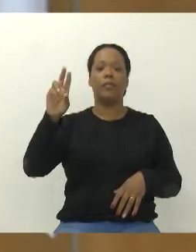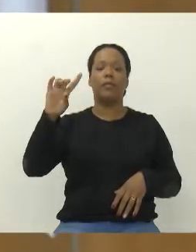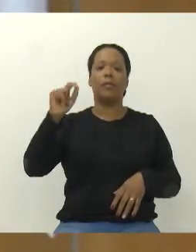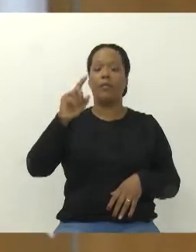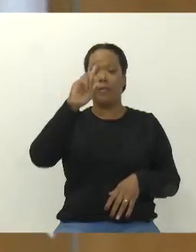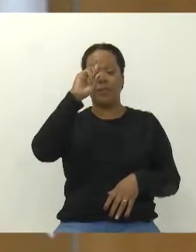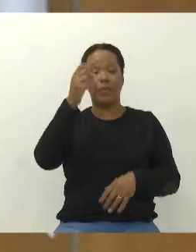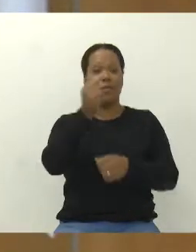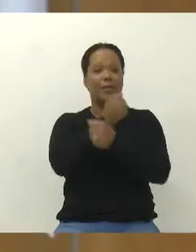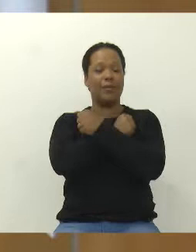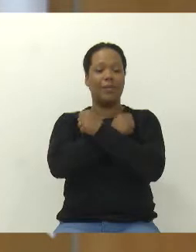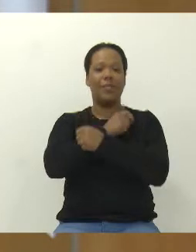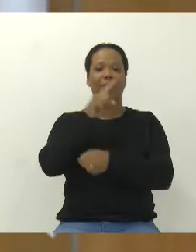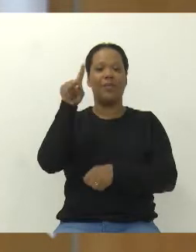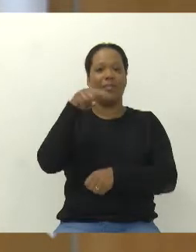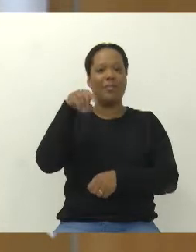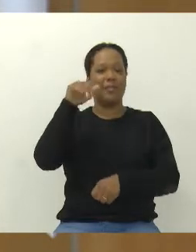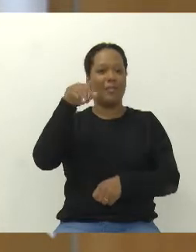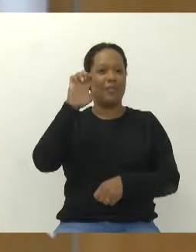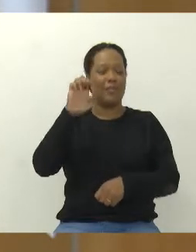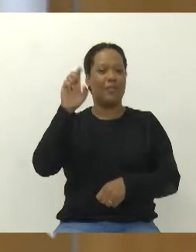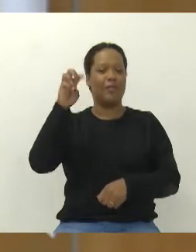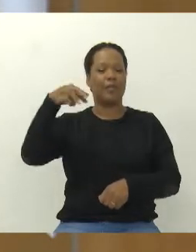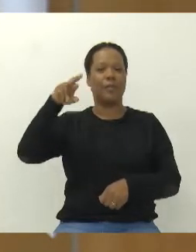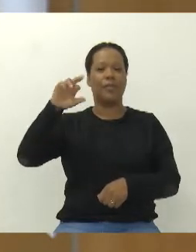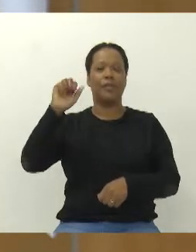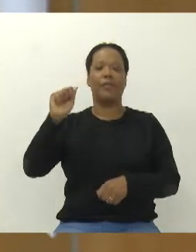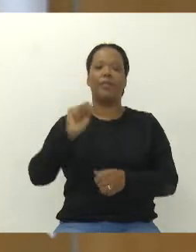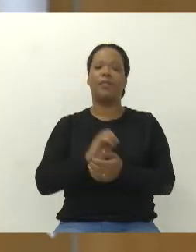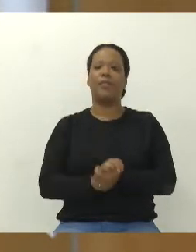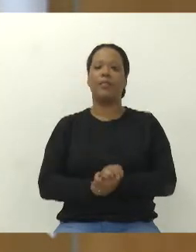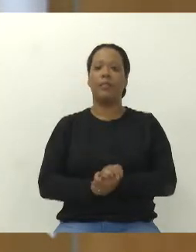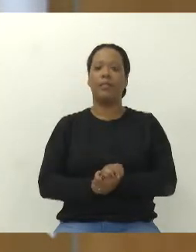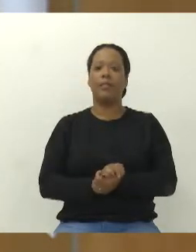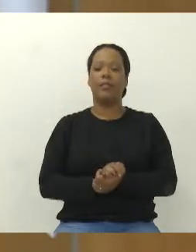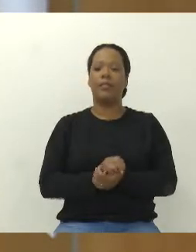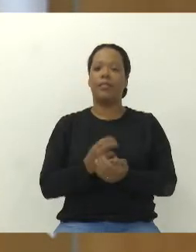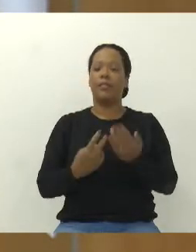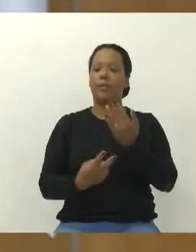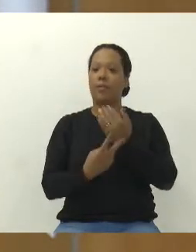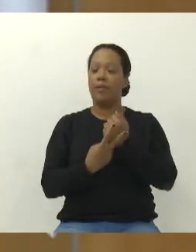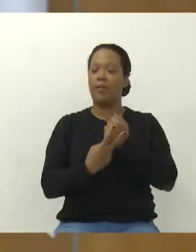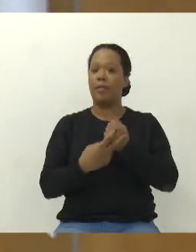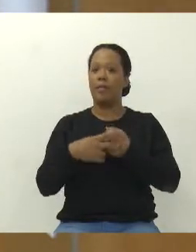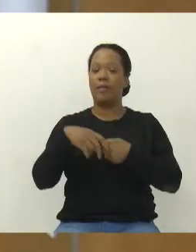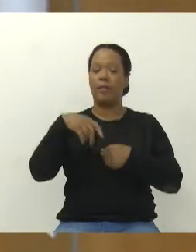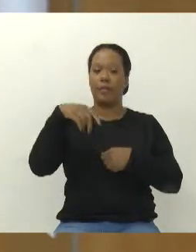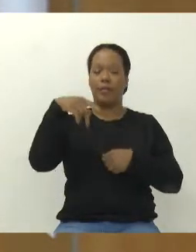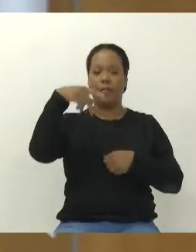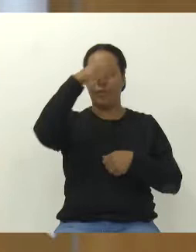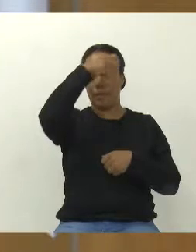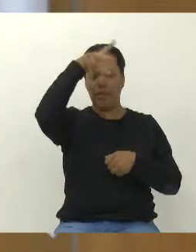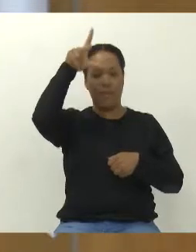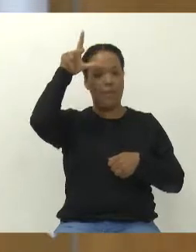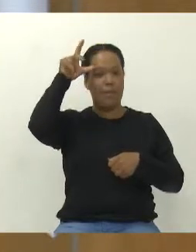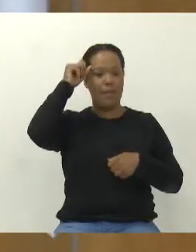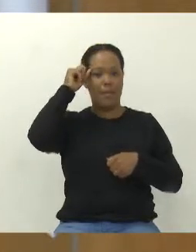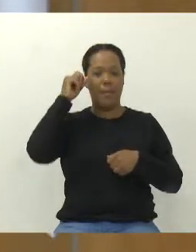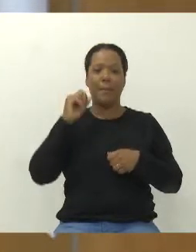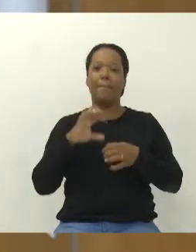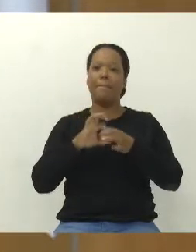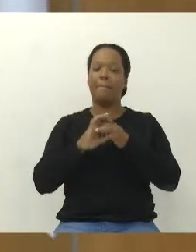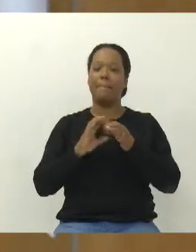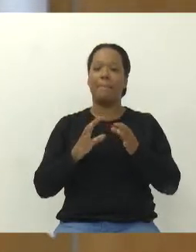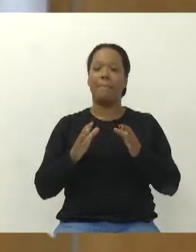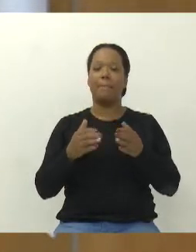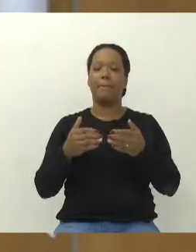grande abraço para o meu amigo Zé Maria. Zé Maria, que é subprefeito. Nós estivemos juntos lá. Ele foi muito gentil. Vai ceder lá um espaço